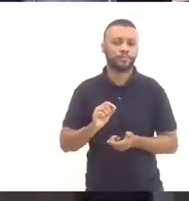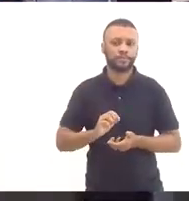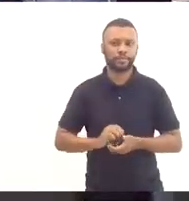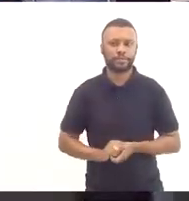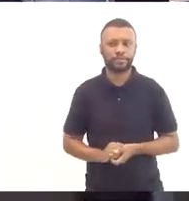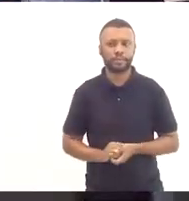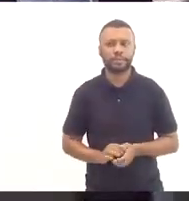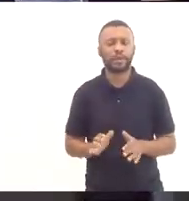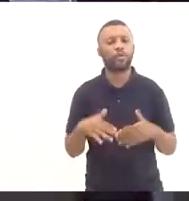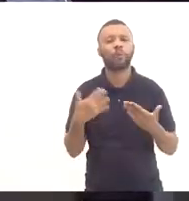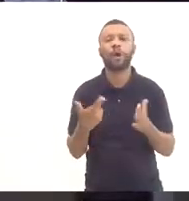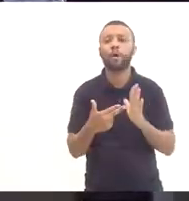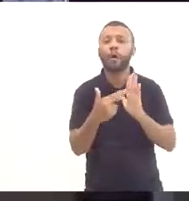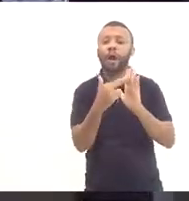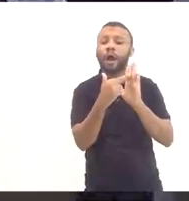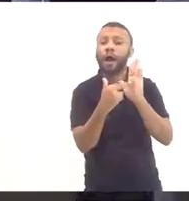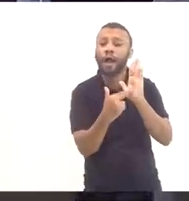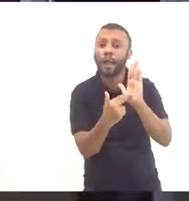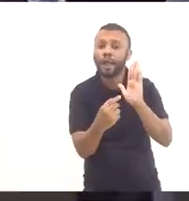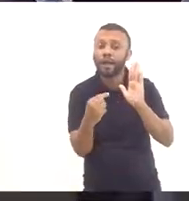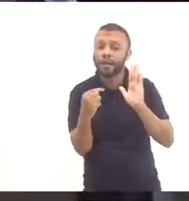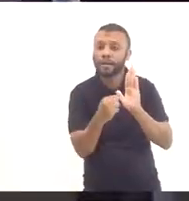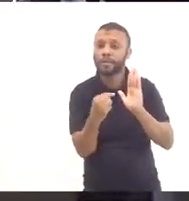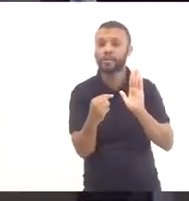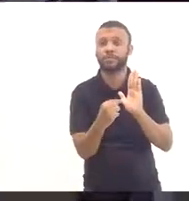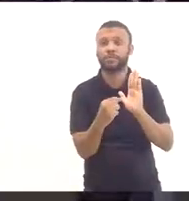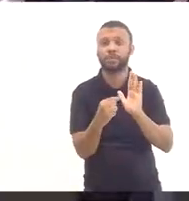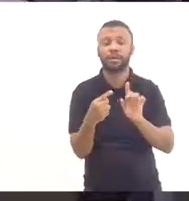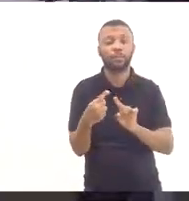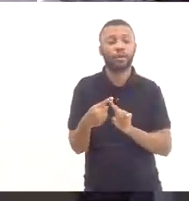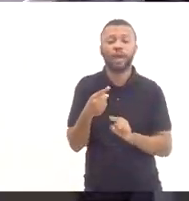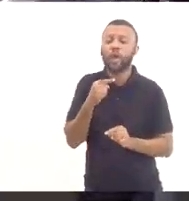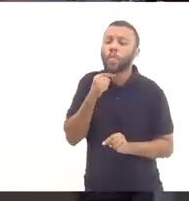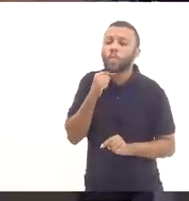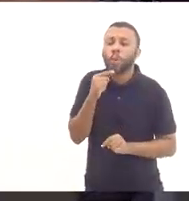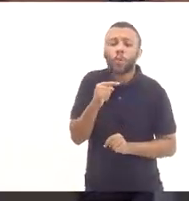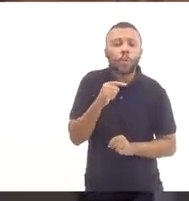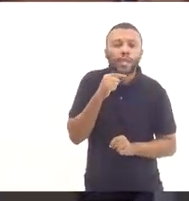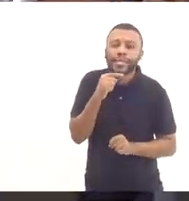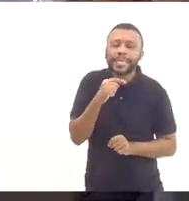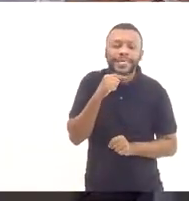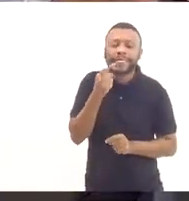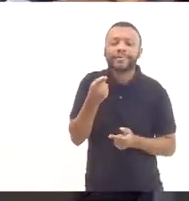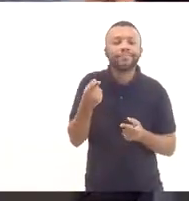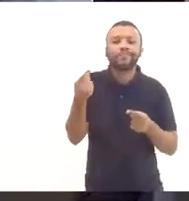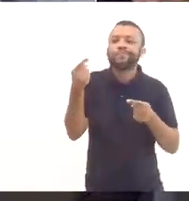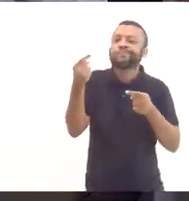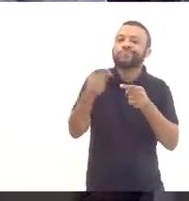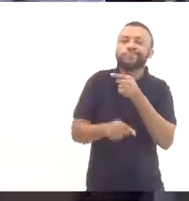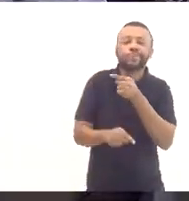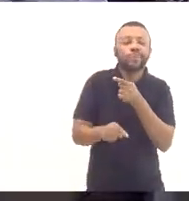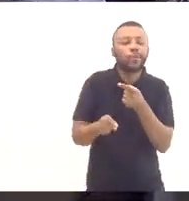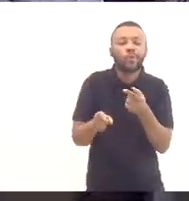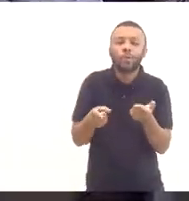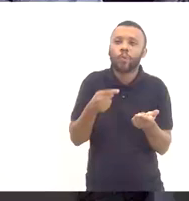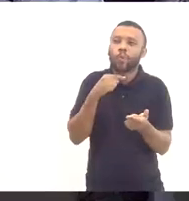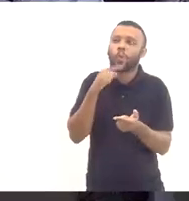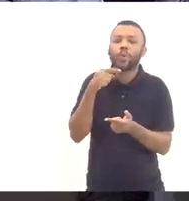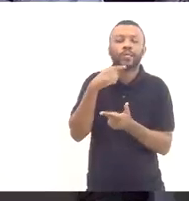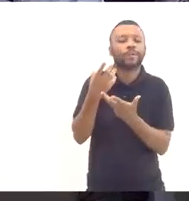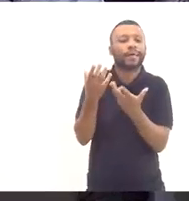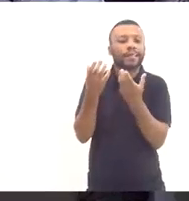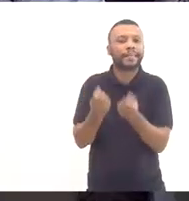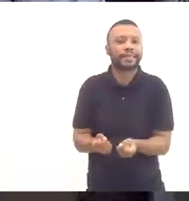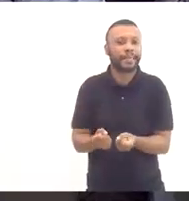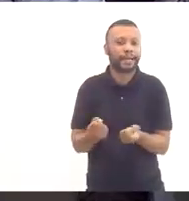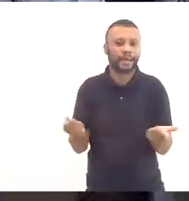qual é o critério o quê Porque eu não consigo não não bate não entra na minha cabeça